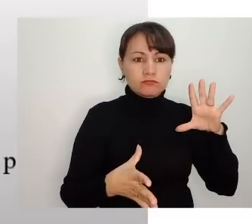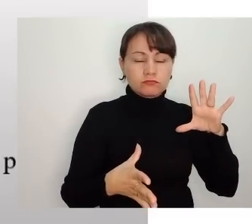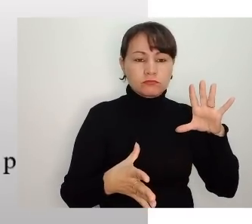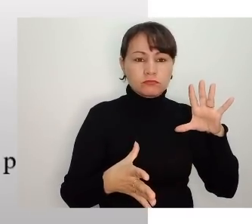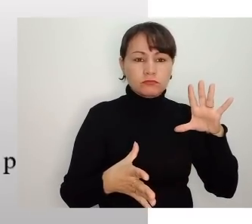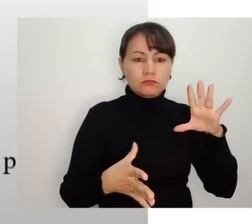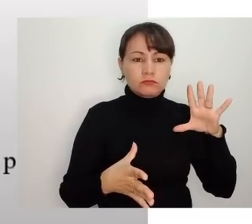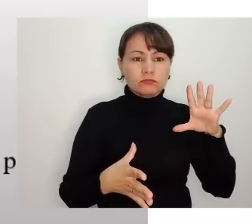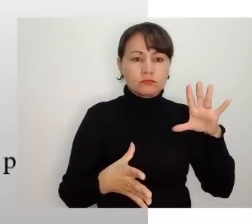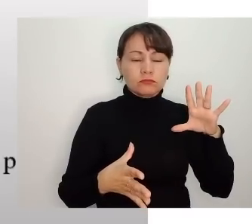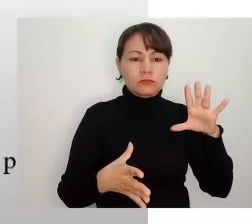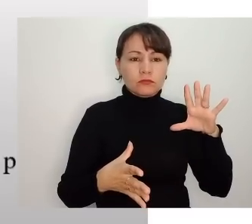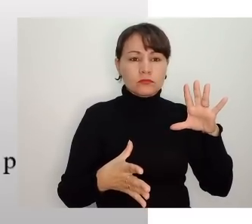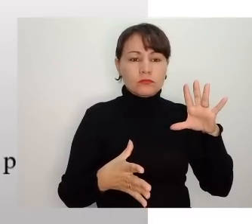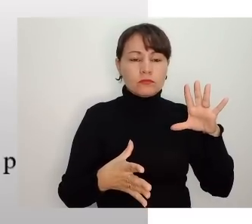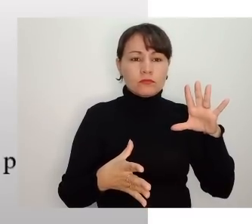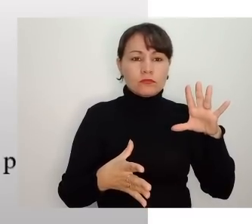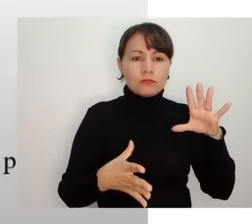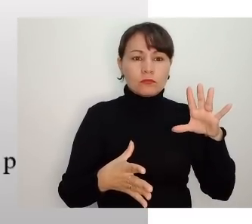liberam,